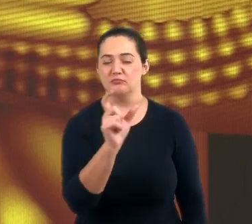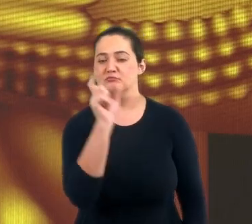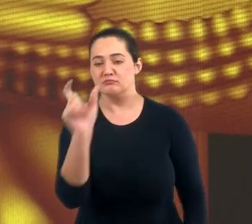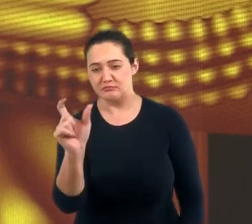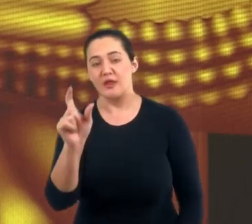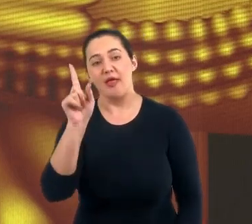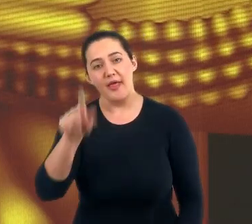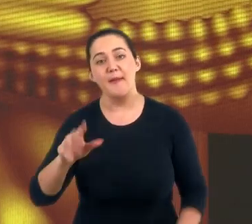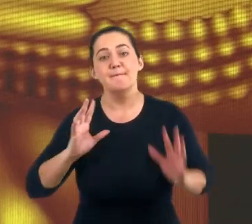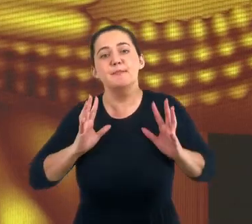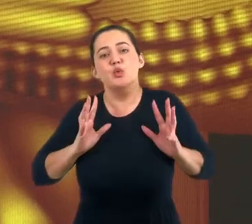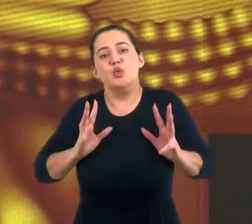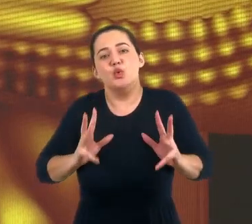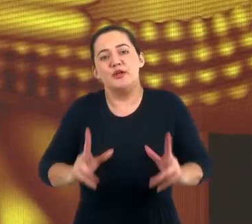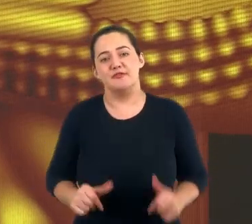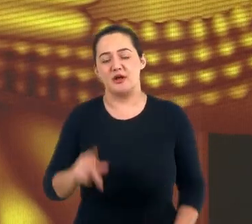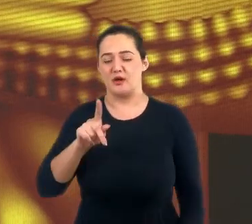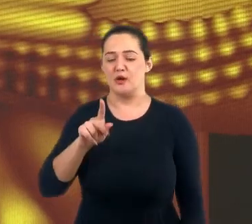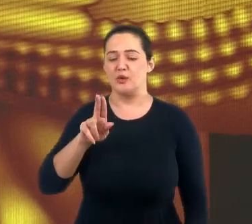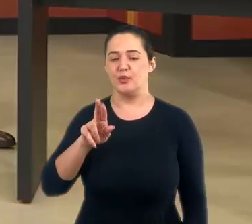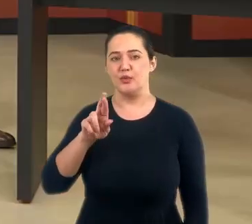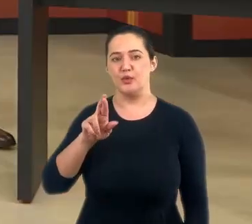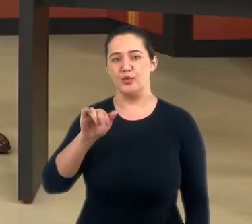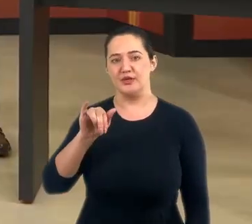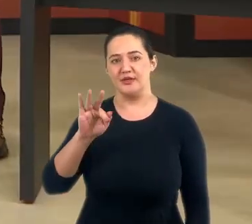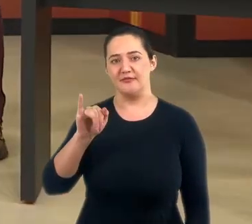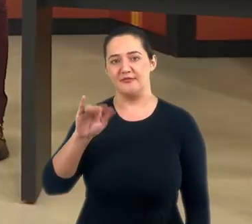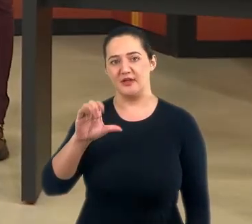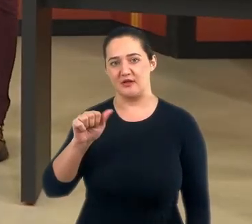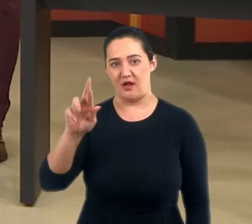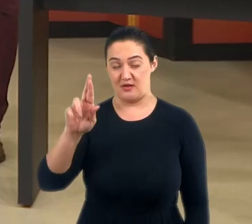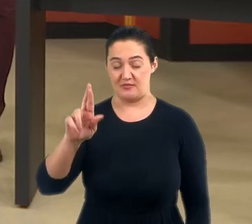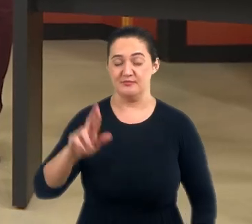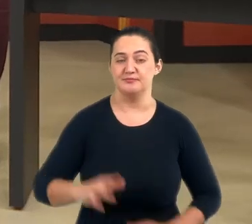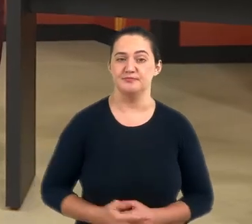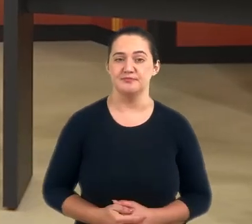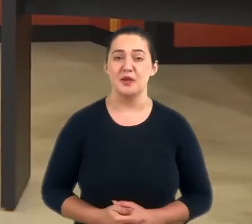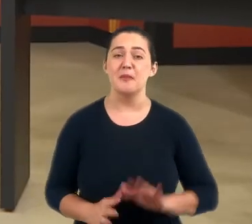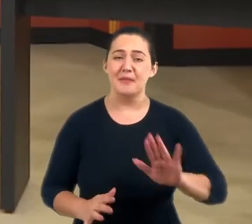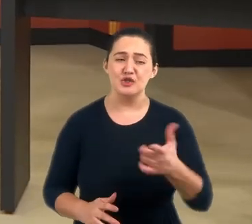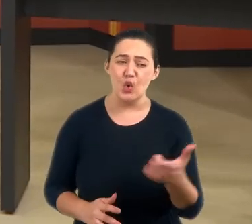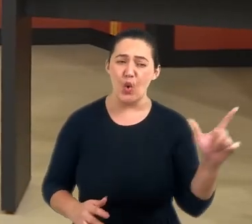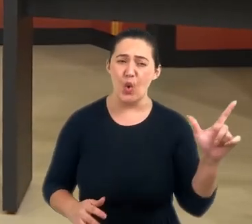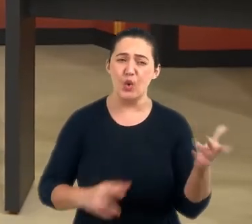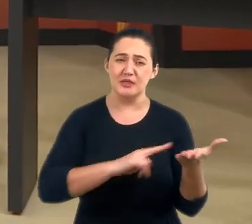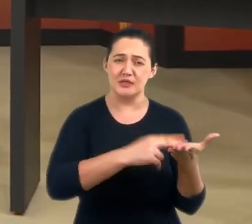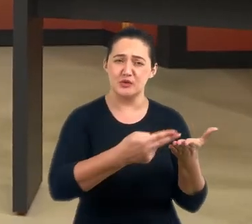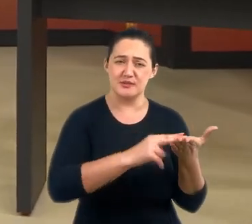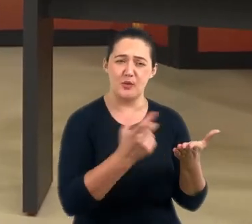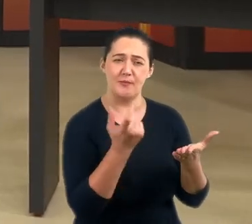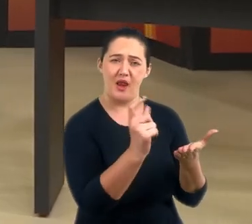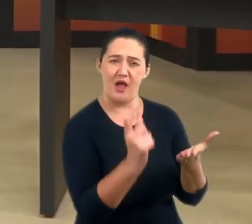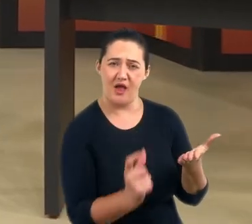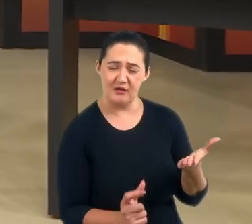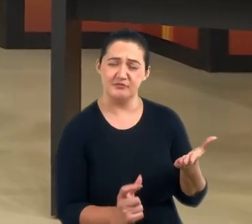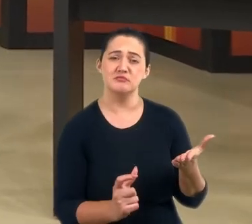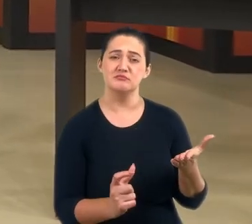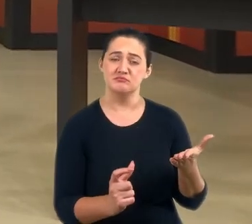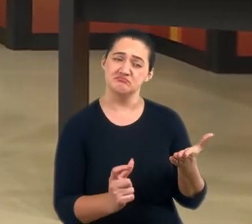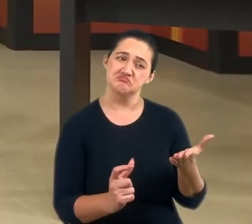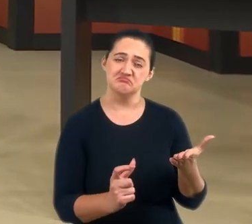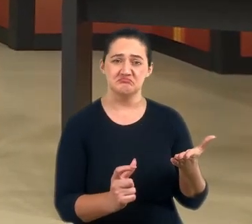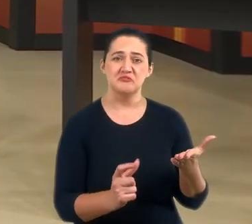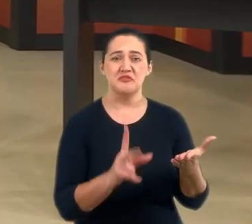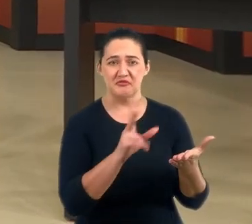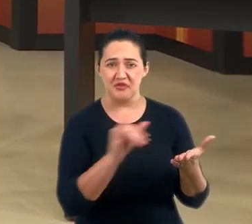significa purificar. Mas eu não posso negar que as demais sugestões, até